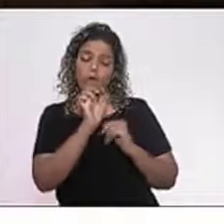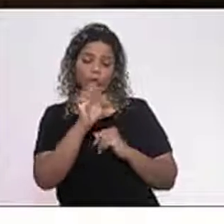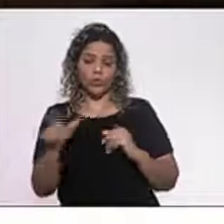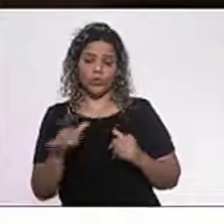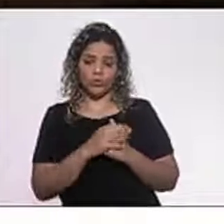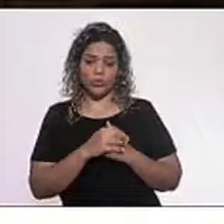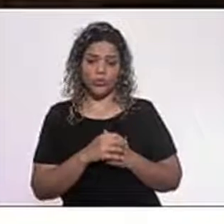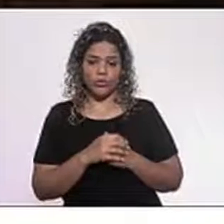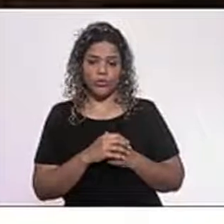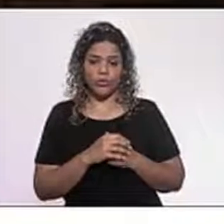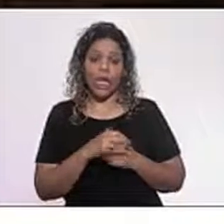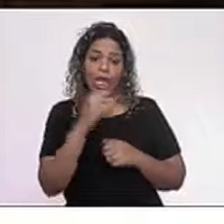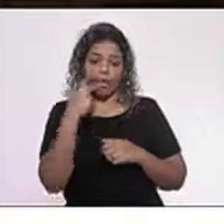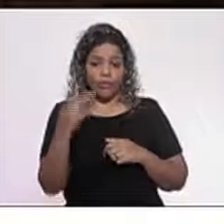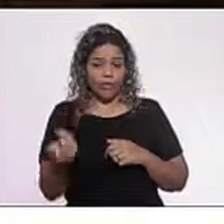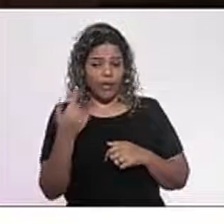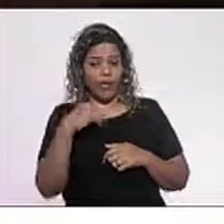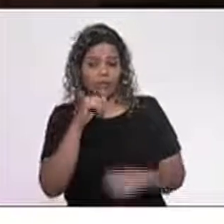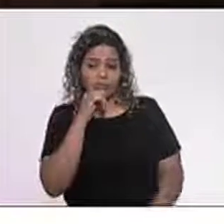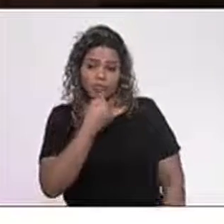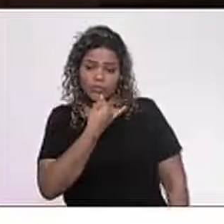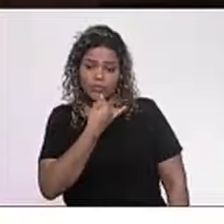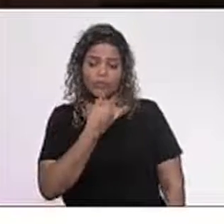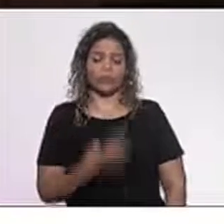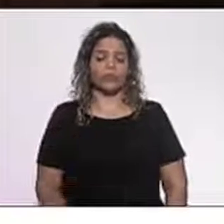isso. E dizer e lamentar